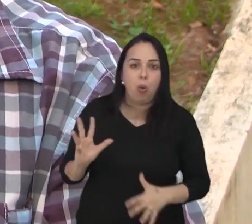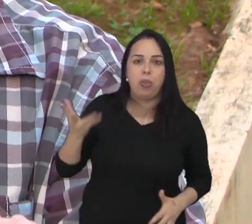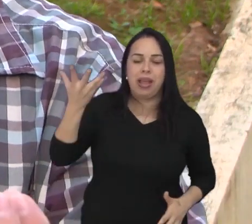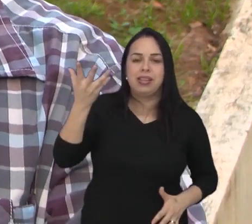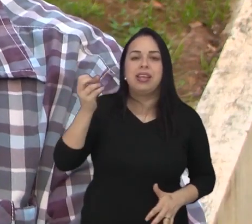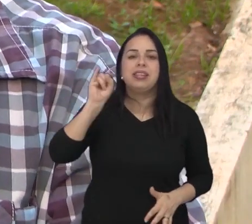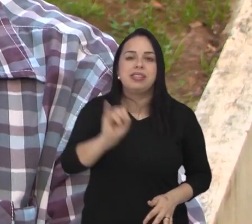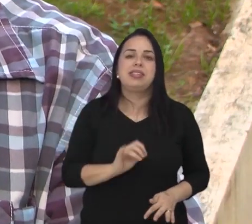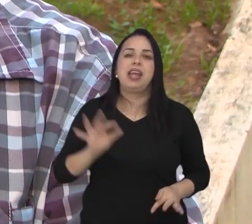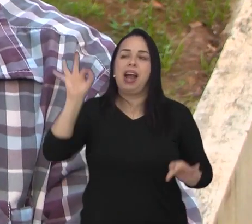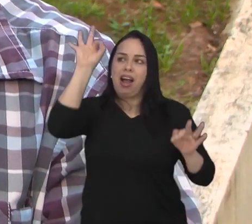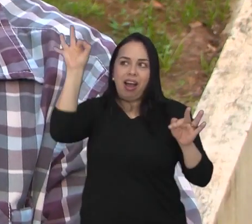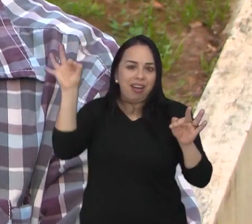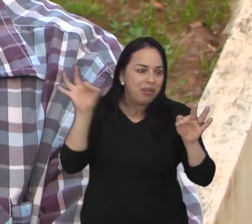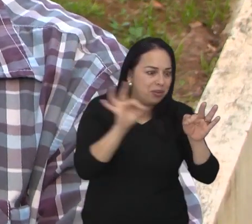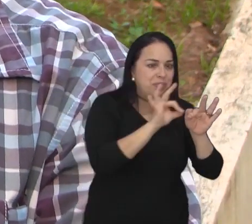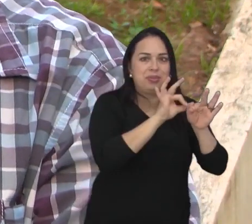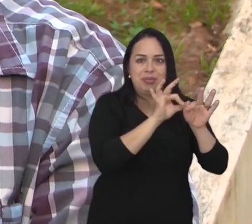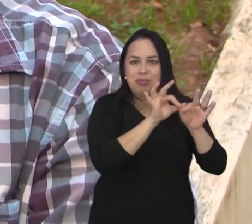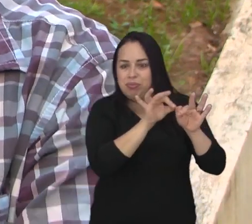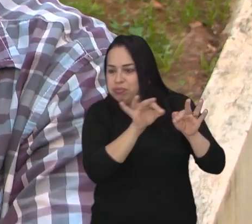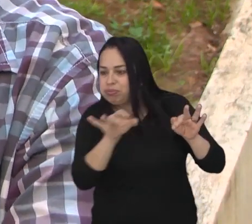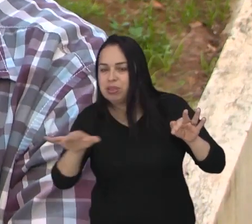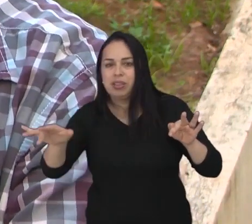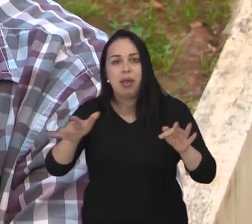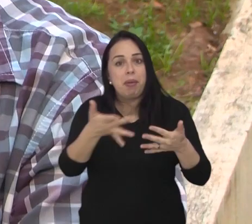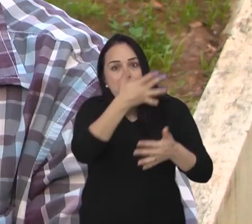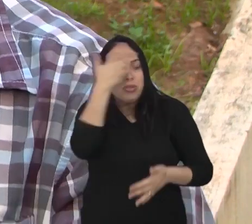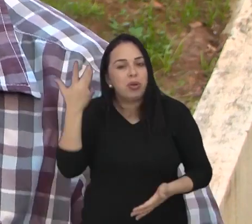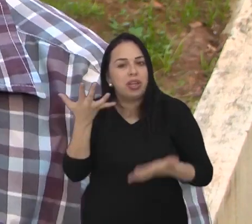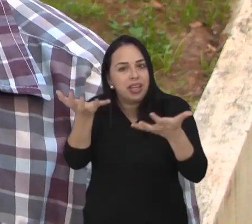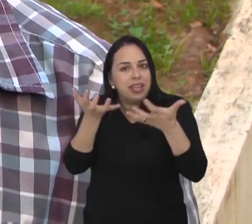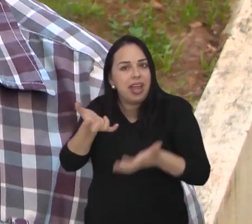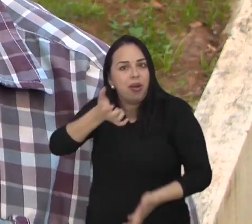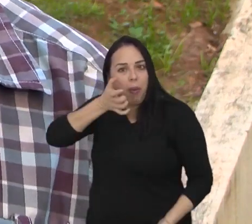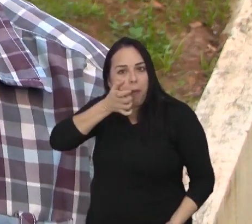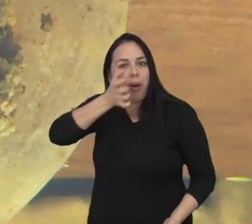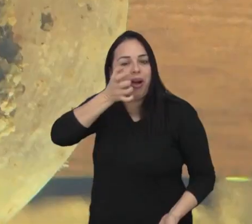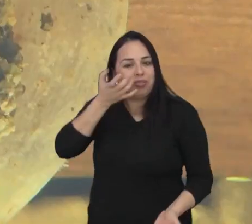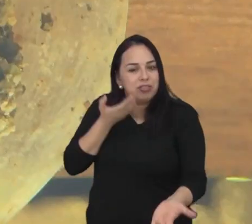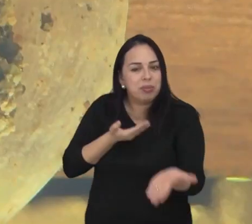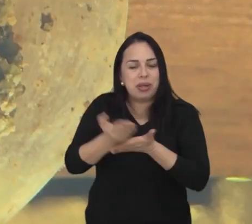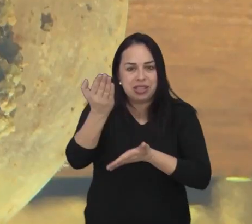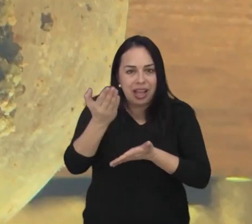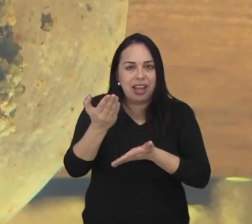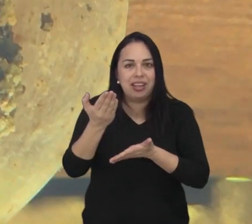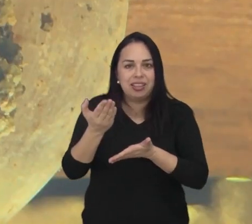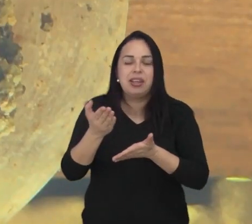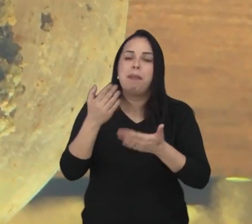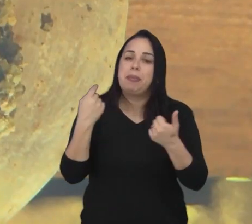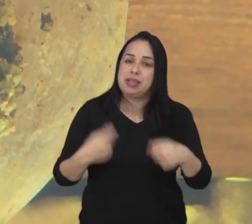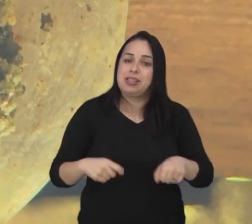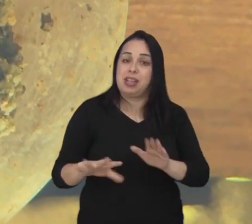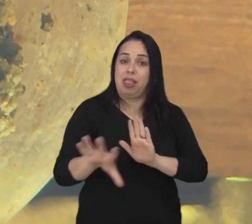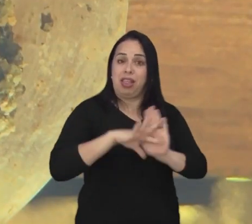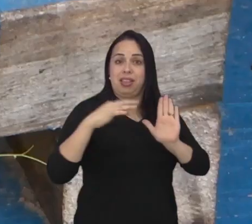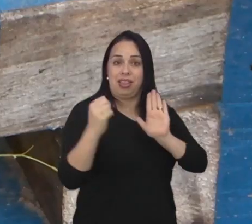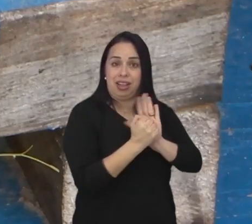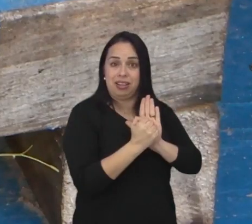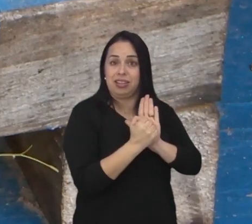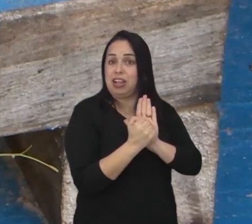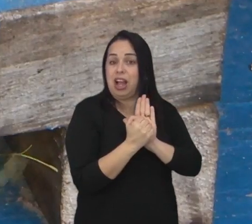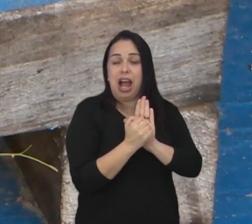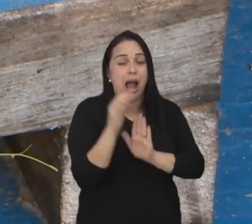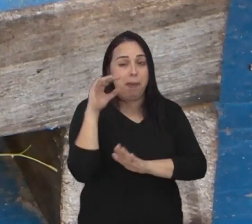ambiental que ocorre a partir do trabalho dessas abelhas sem ferrão. Para os interessados em iniciar a criação,